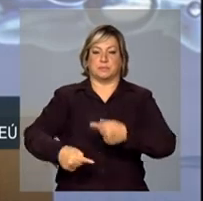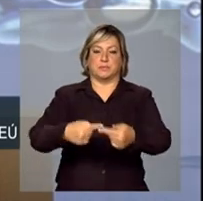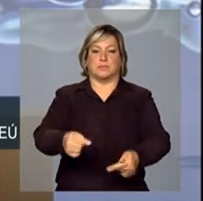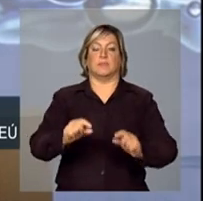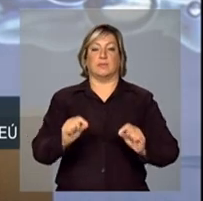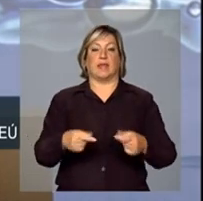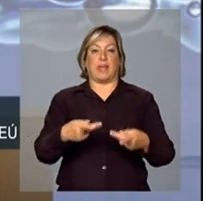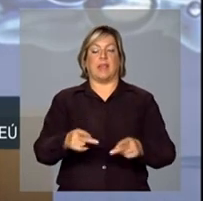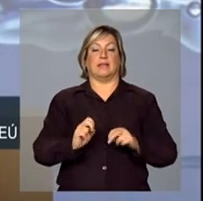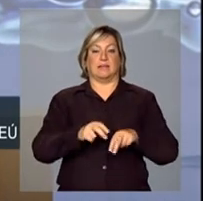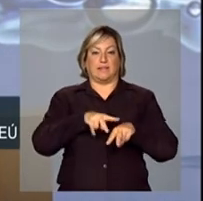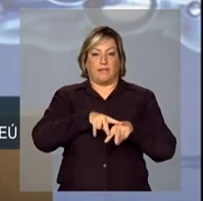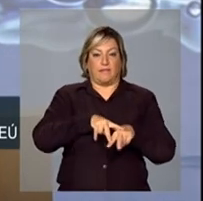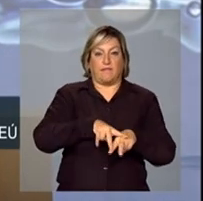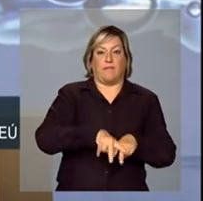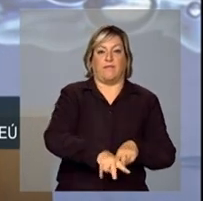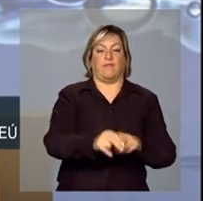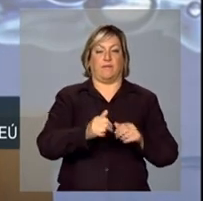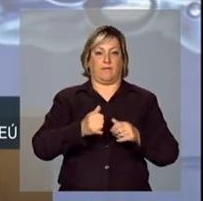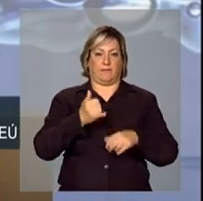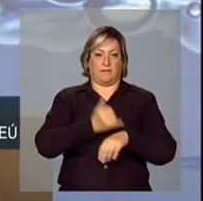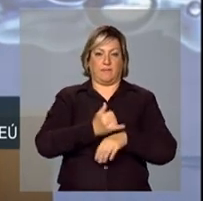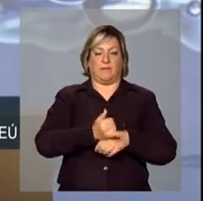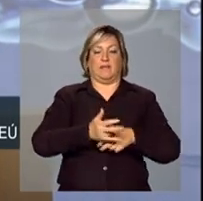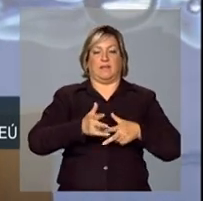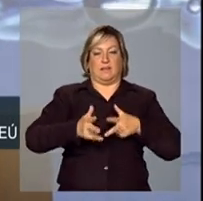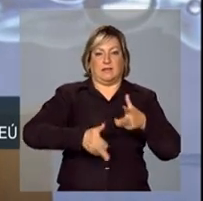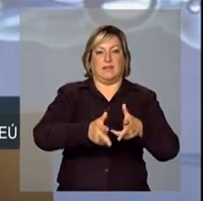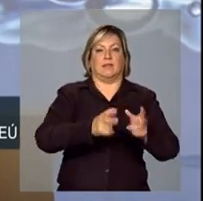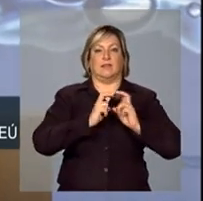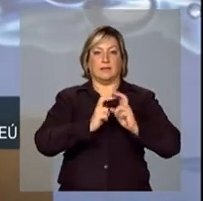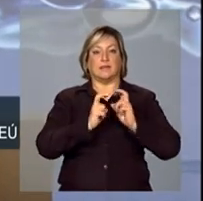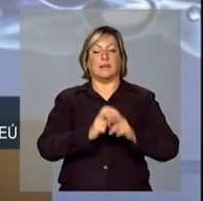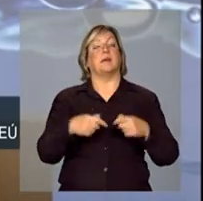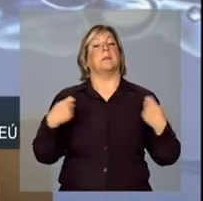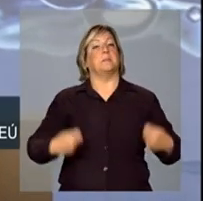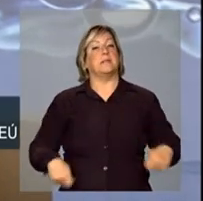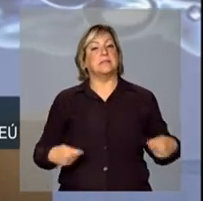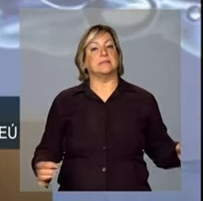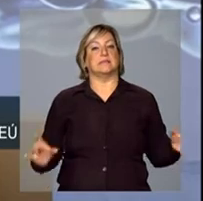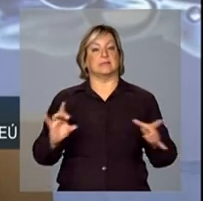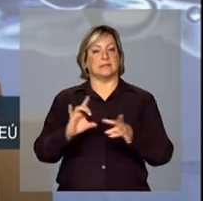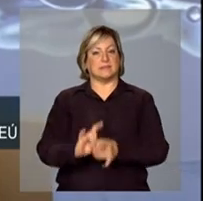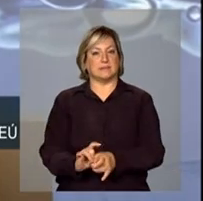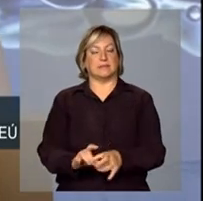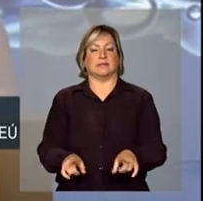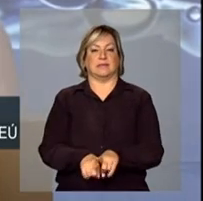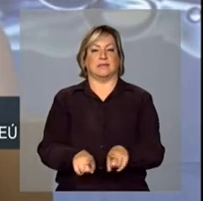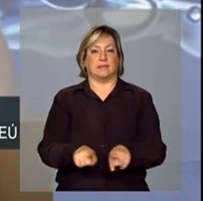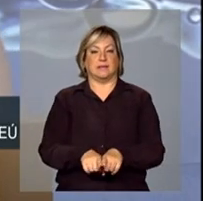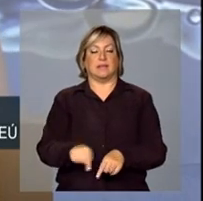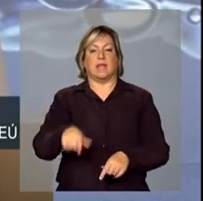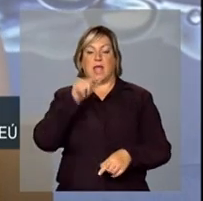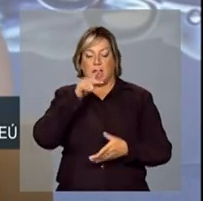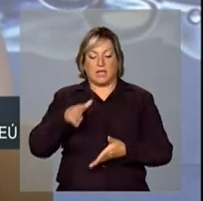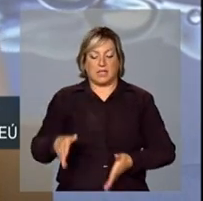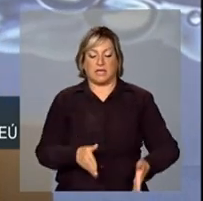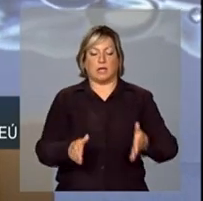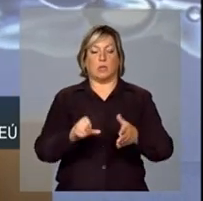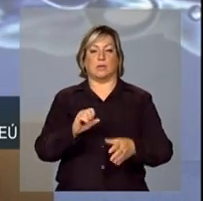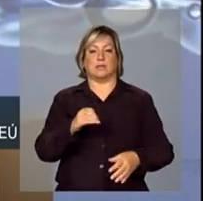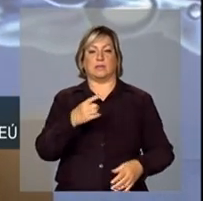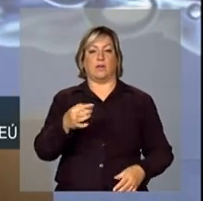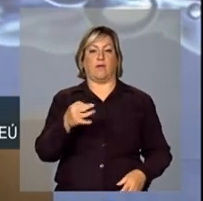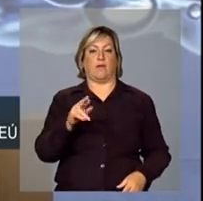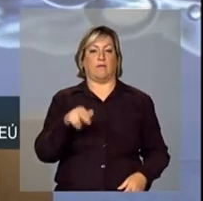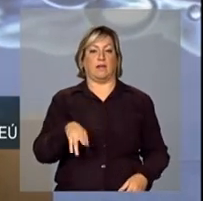linha férrea que necessariamente precisa integrar-se também ao Rio São Francisco e aos irmãos